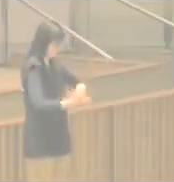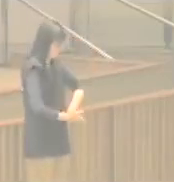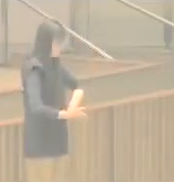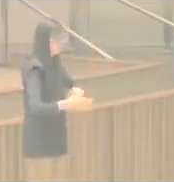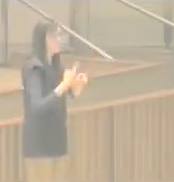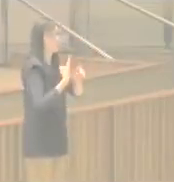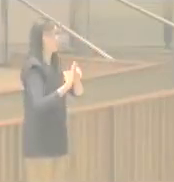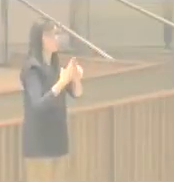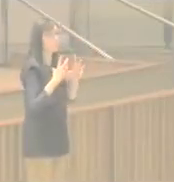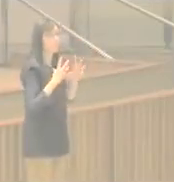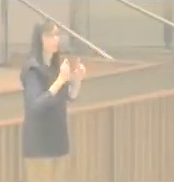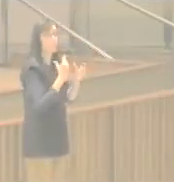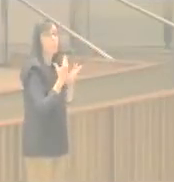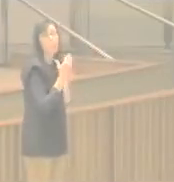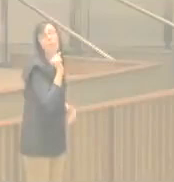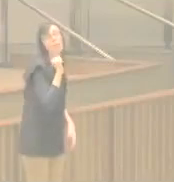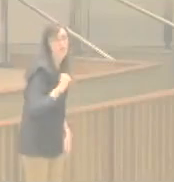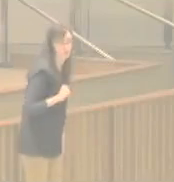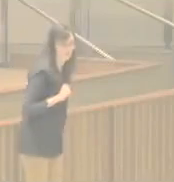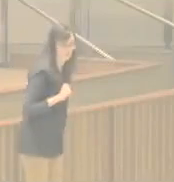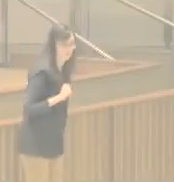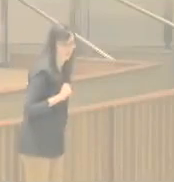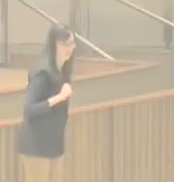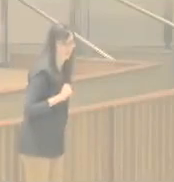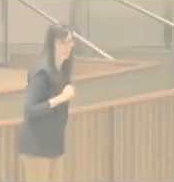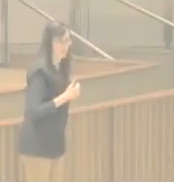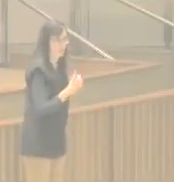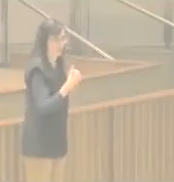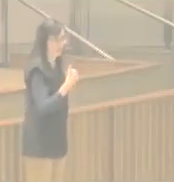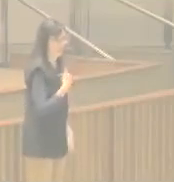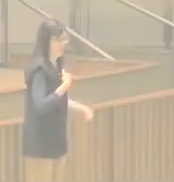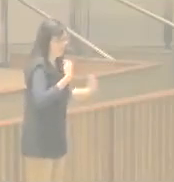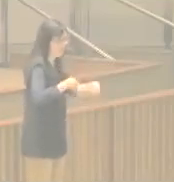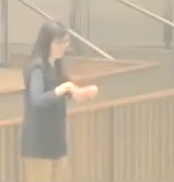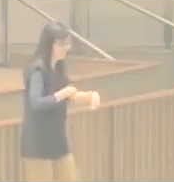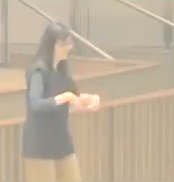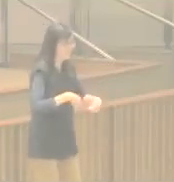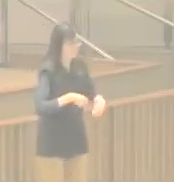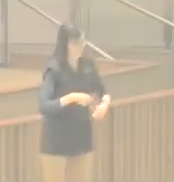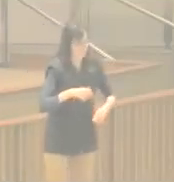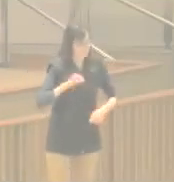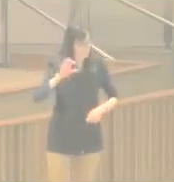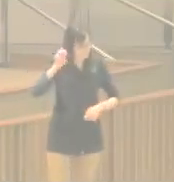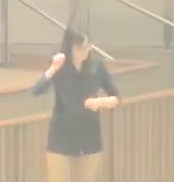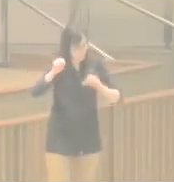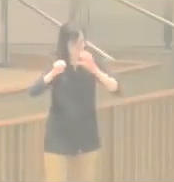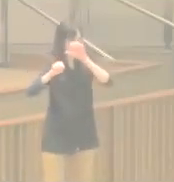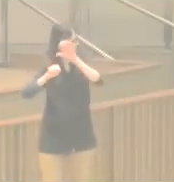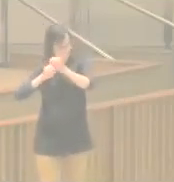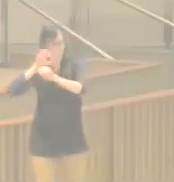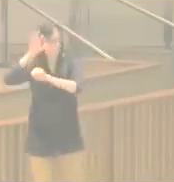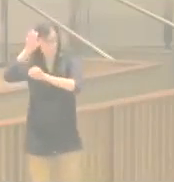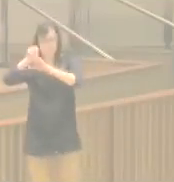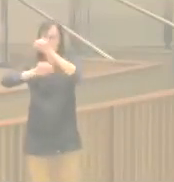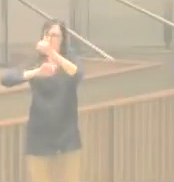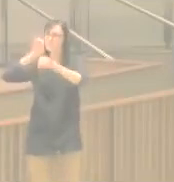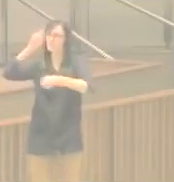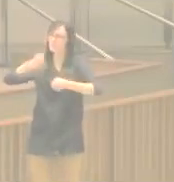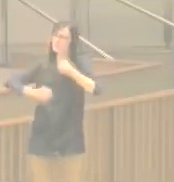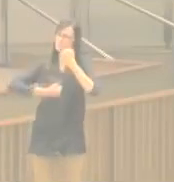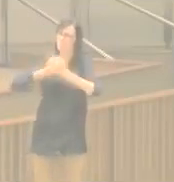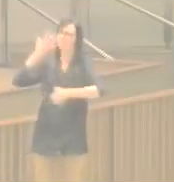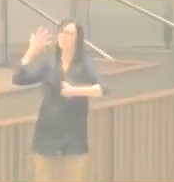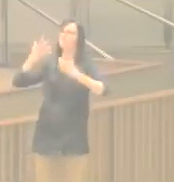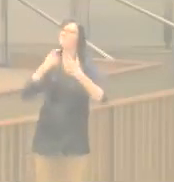Porque tudo começa com busca do Deus vivo, confissão